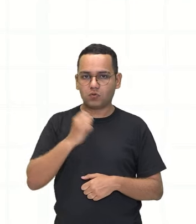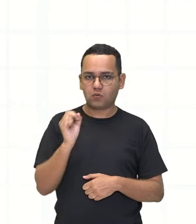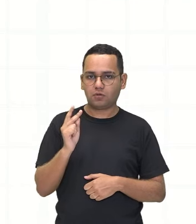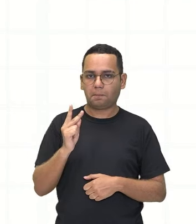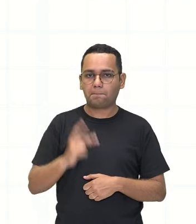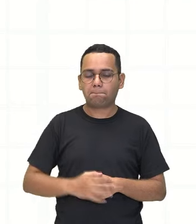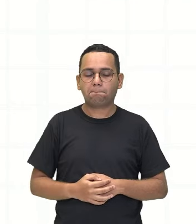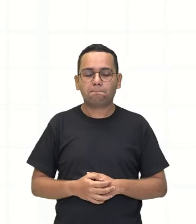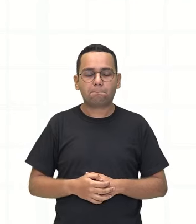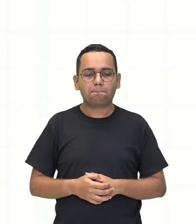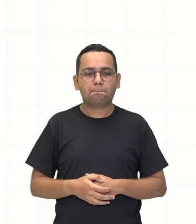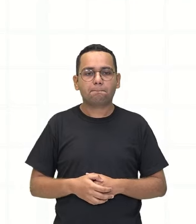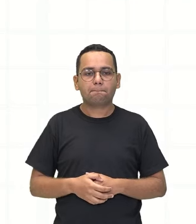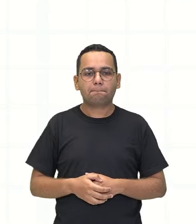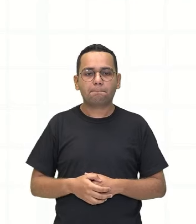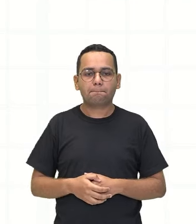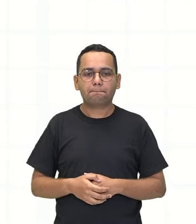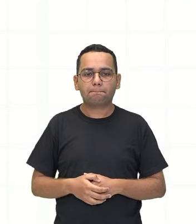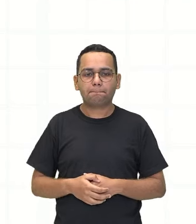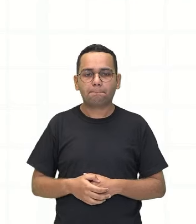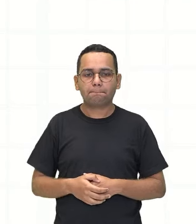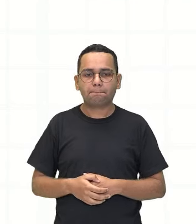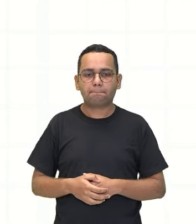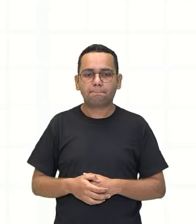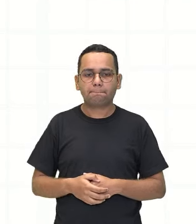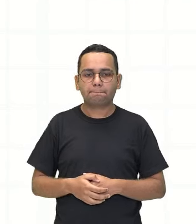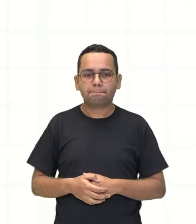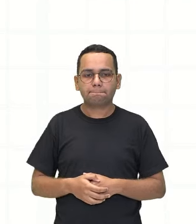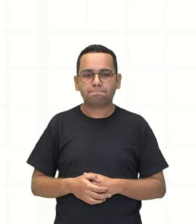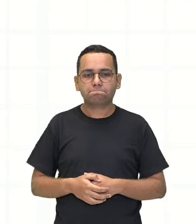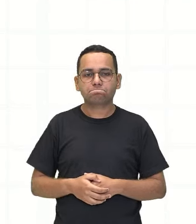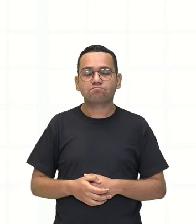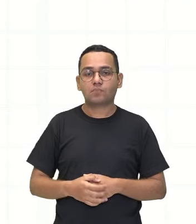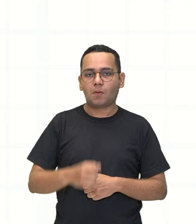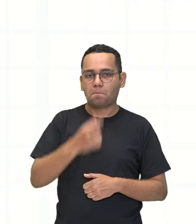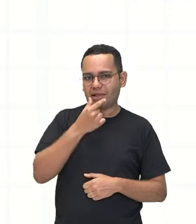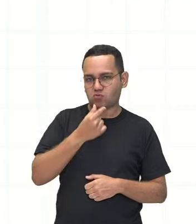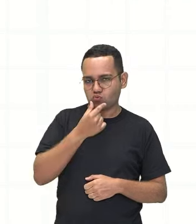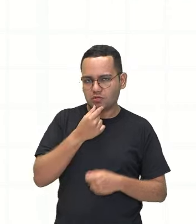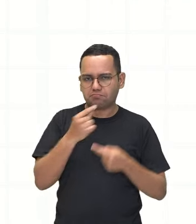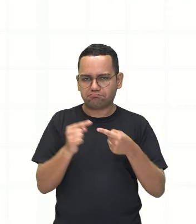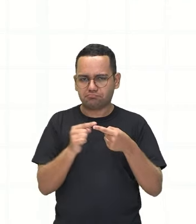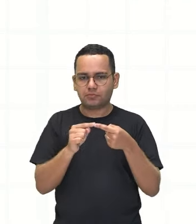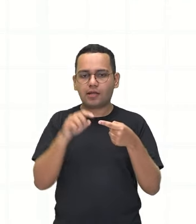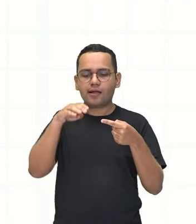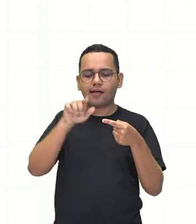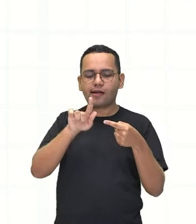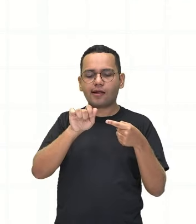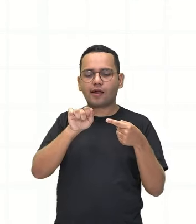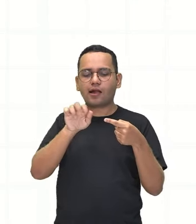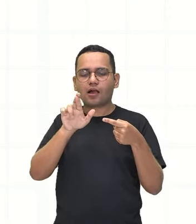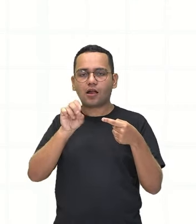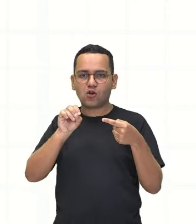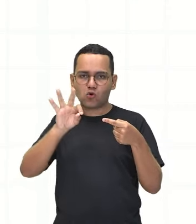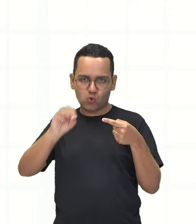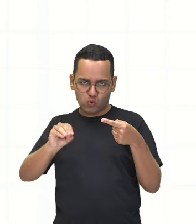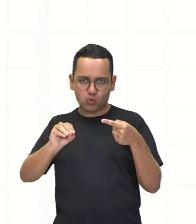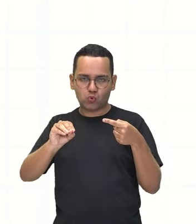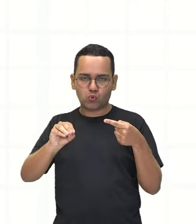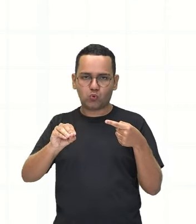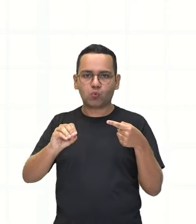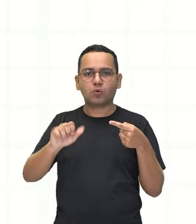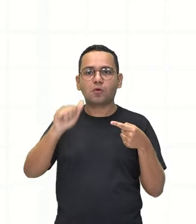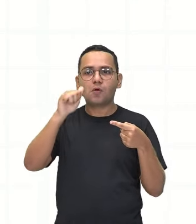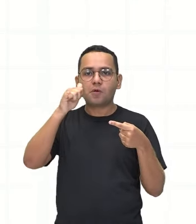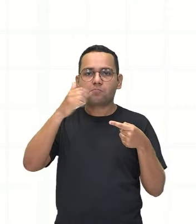feminino. Vamos observar que na palavra garoto, a vogal que termina